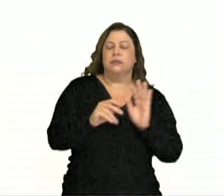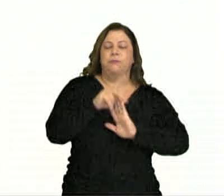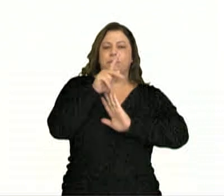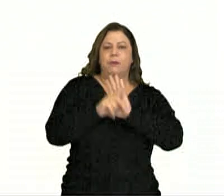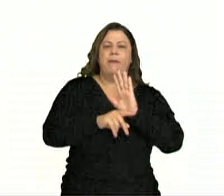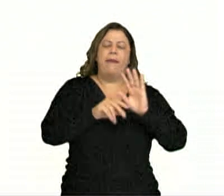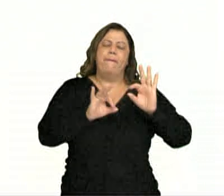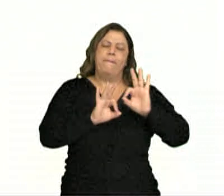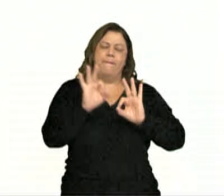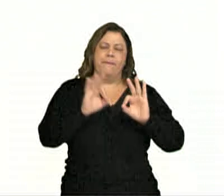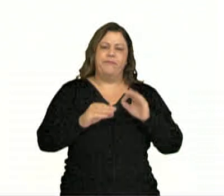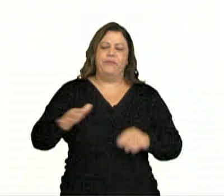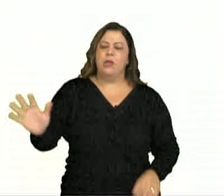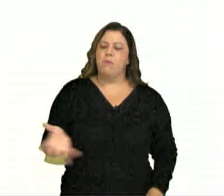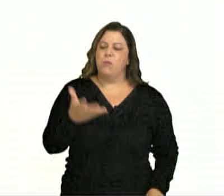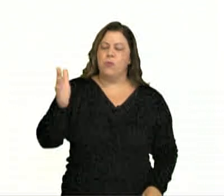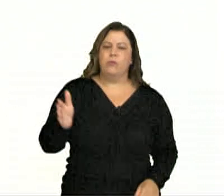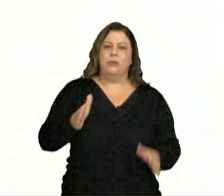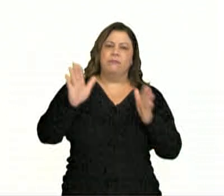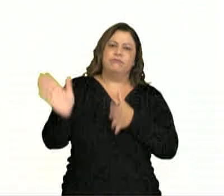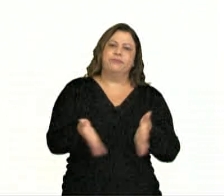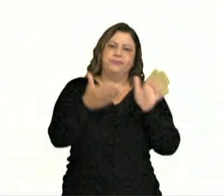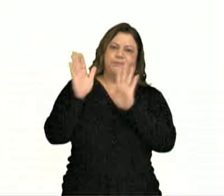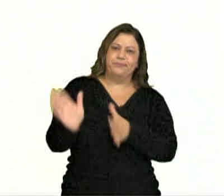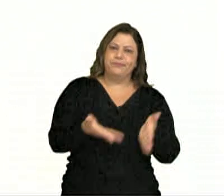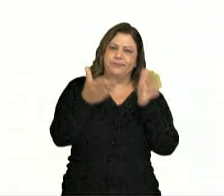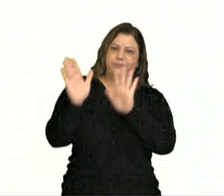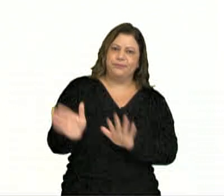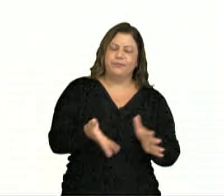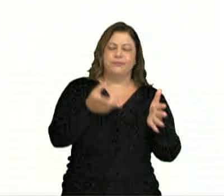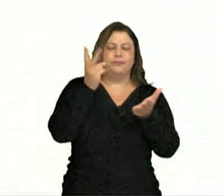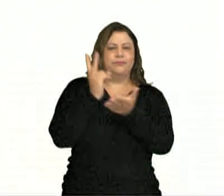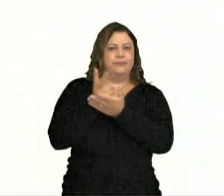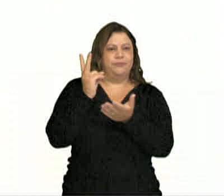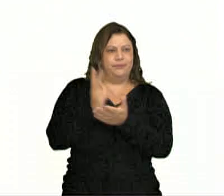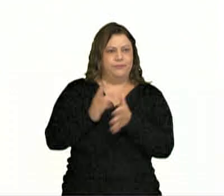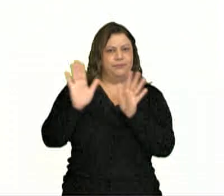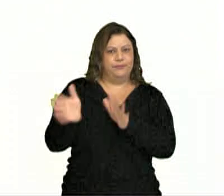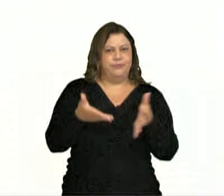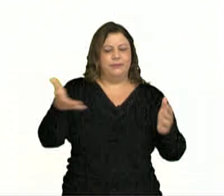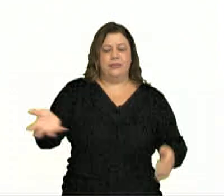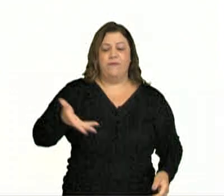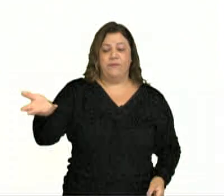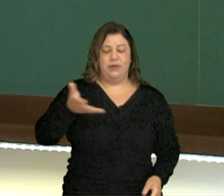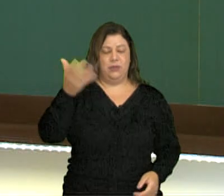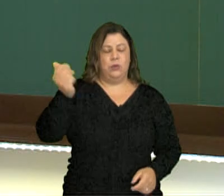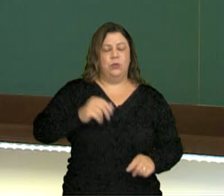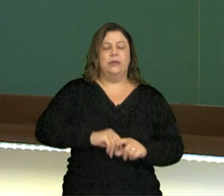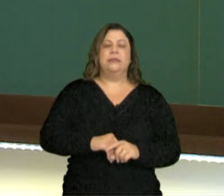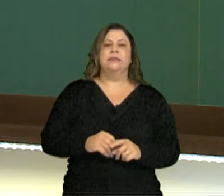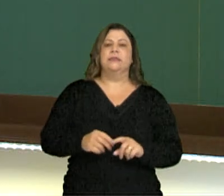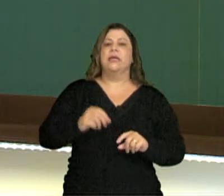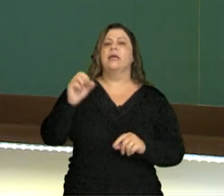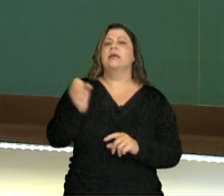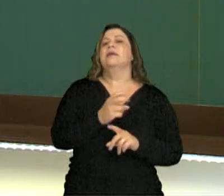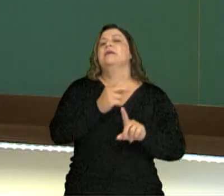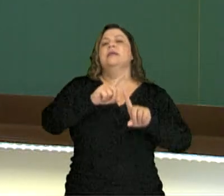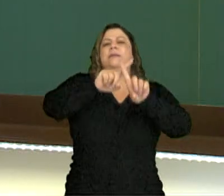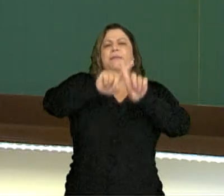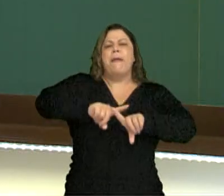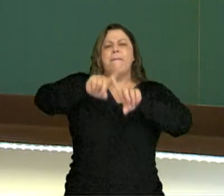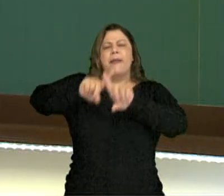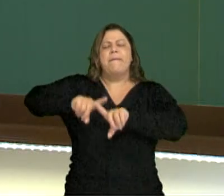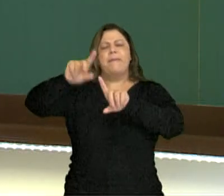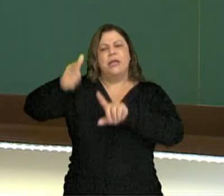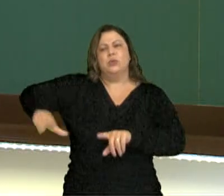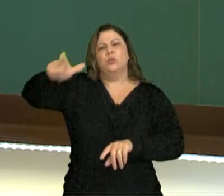movimentos repetidos, com frequência e intensidade definidas. Então, eu tenho aquela série de exercícios que ela vai ser organizada